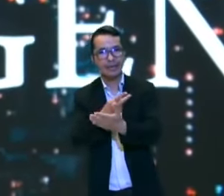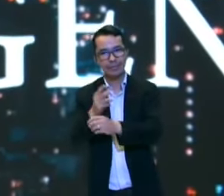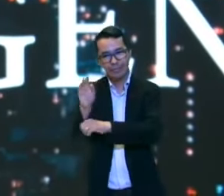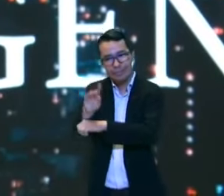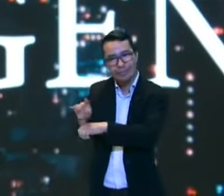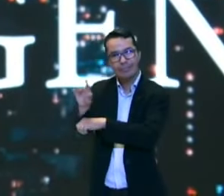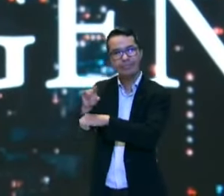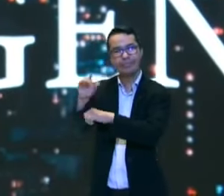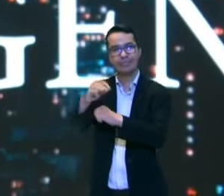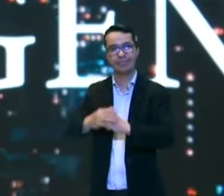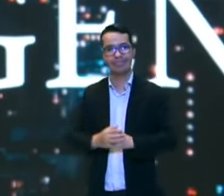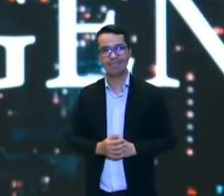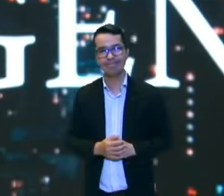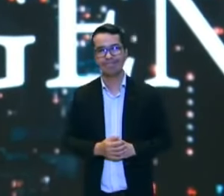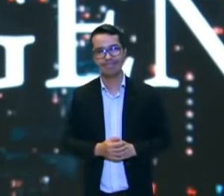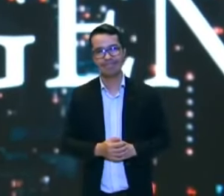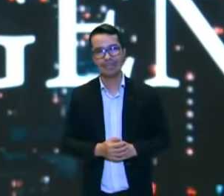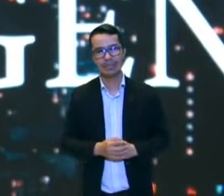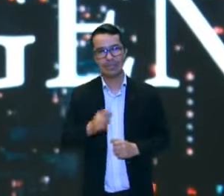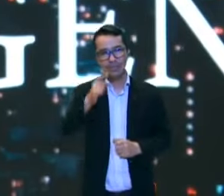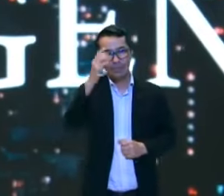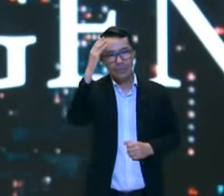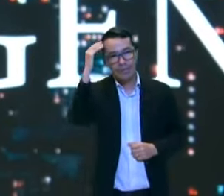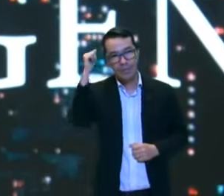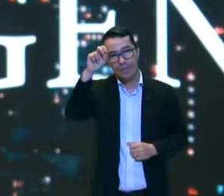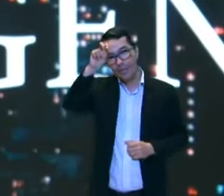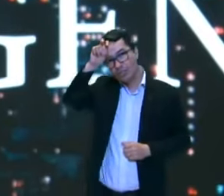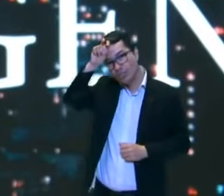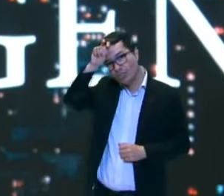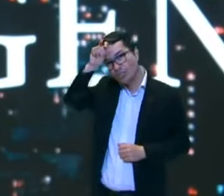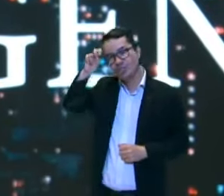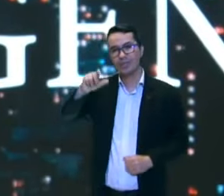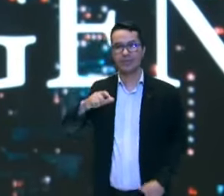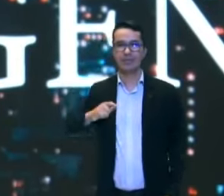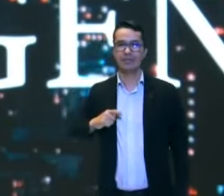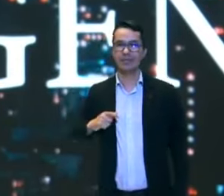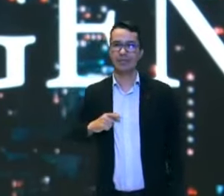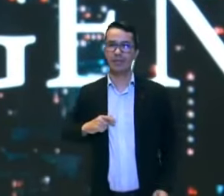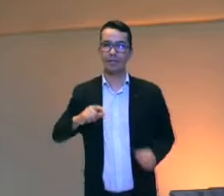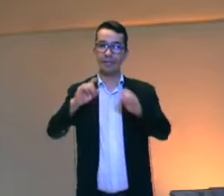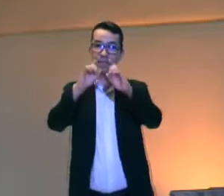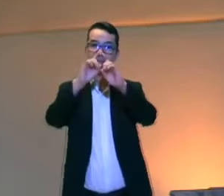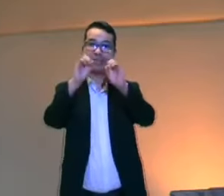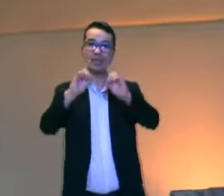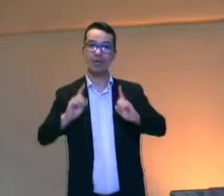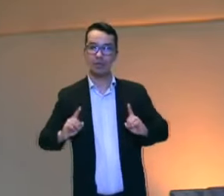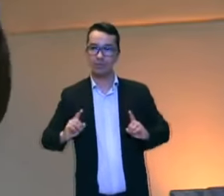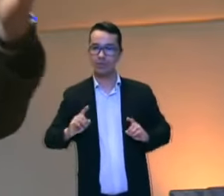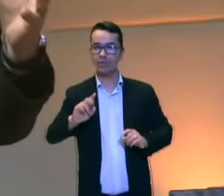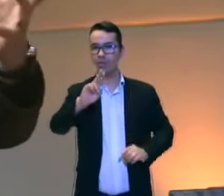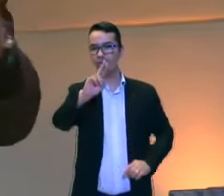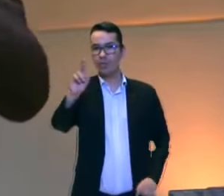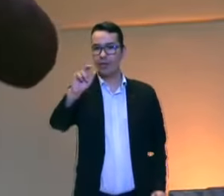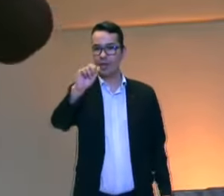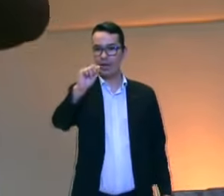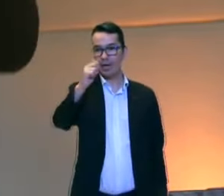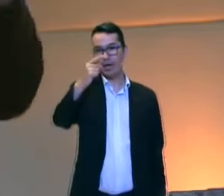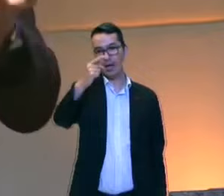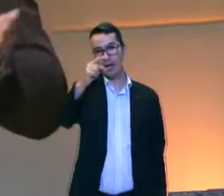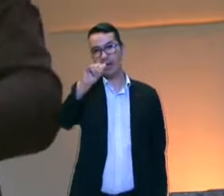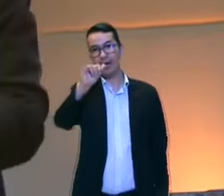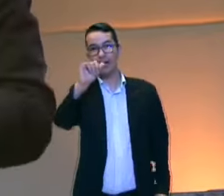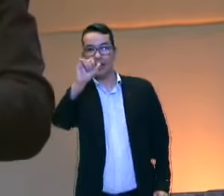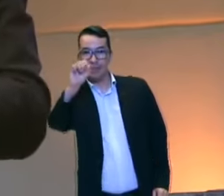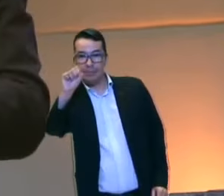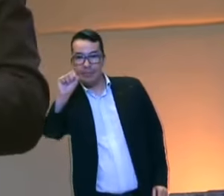divindade chamada Apis. Sabe o que era o Apis? Era um bezerro. Que eles acreditavam que era a encarnação de